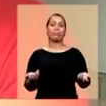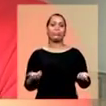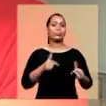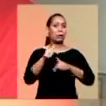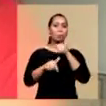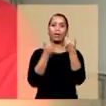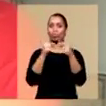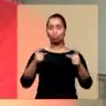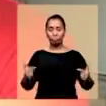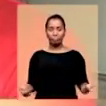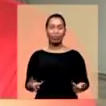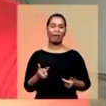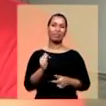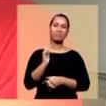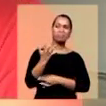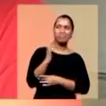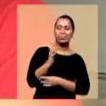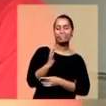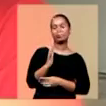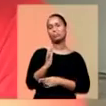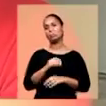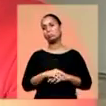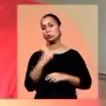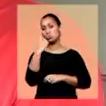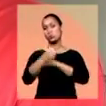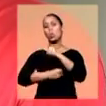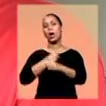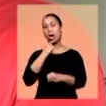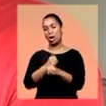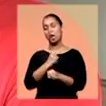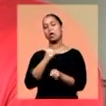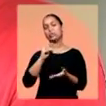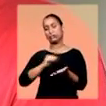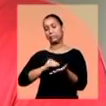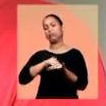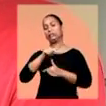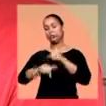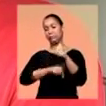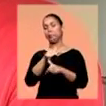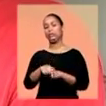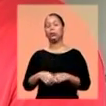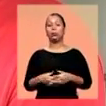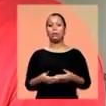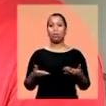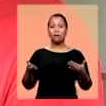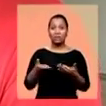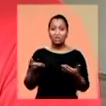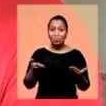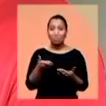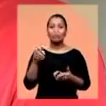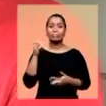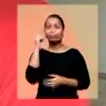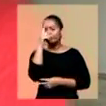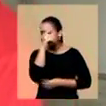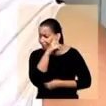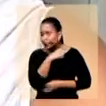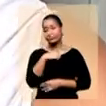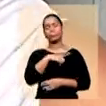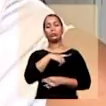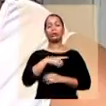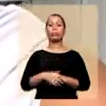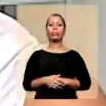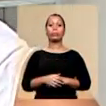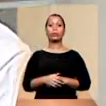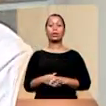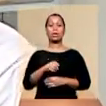né? Já faz um ano já. E aqui está muito difícil, né?